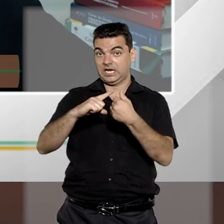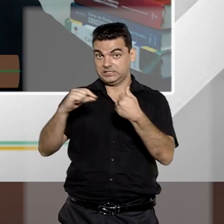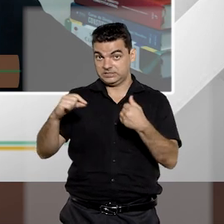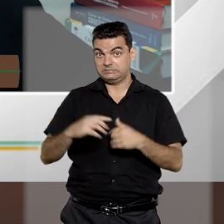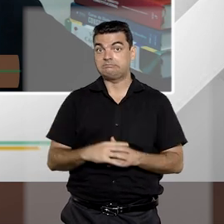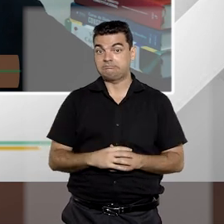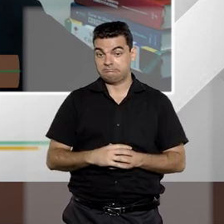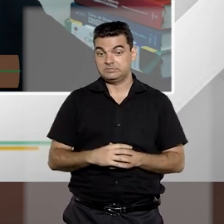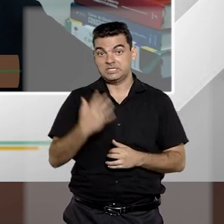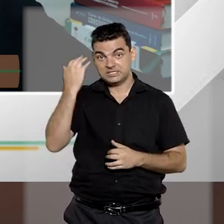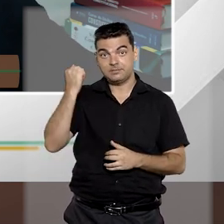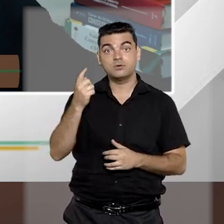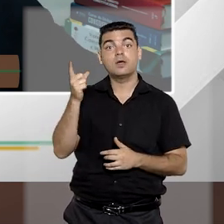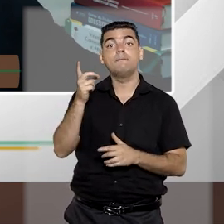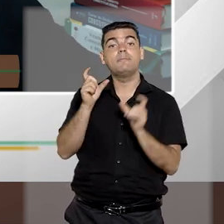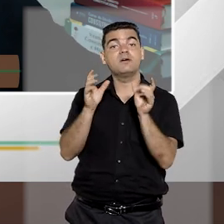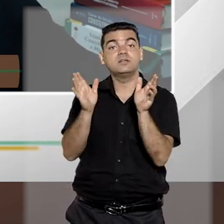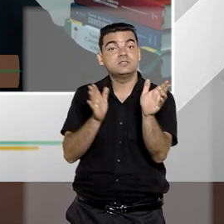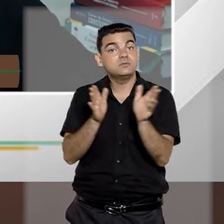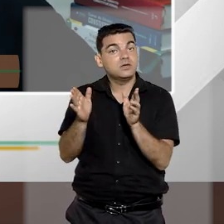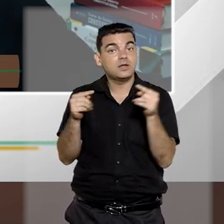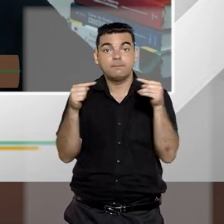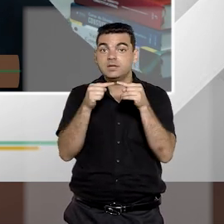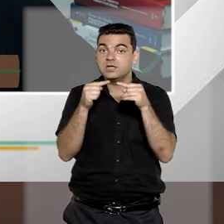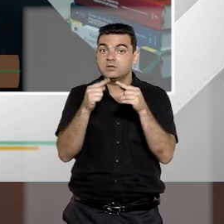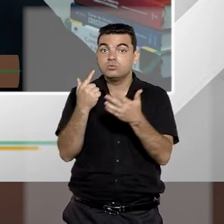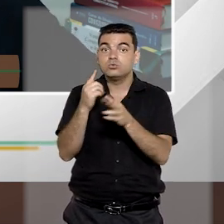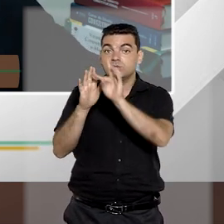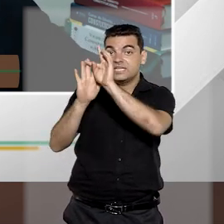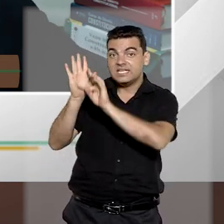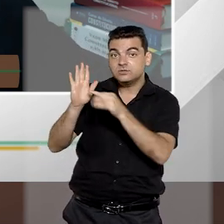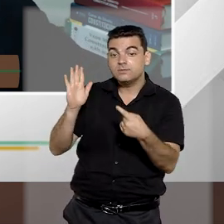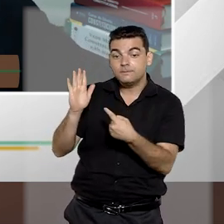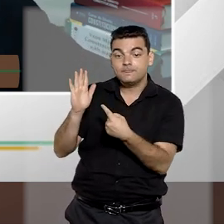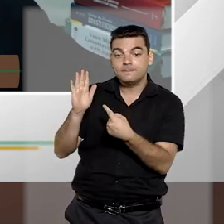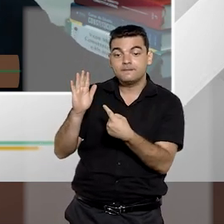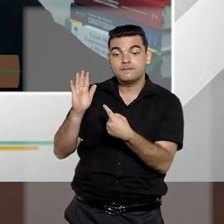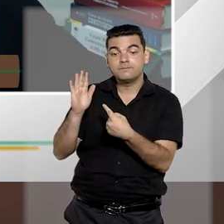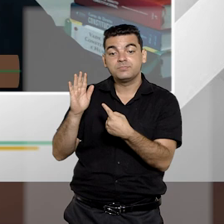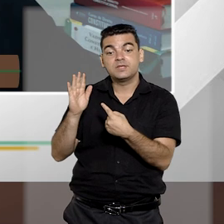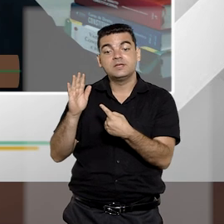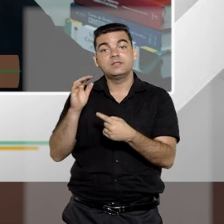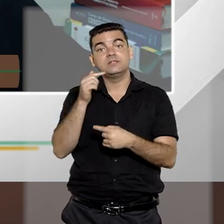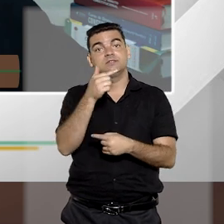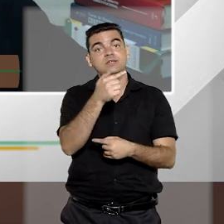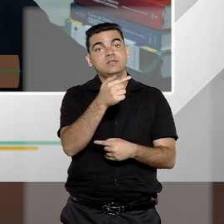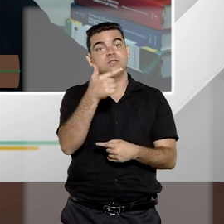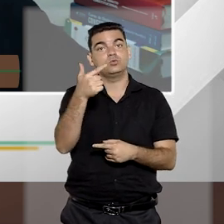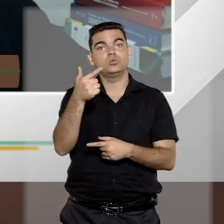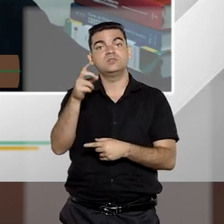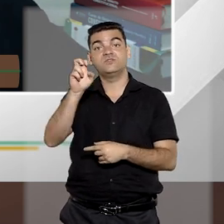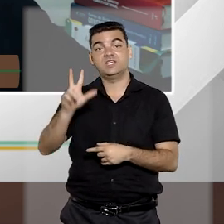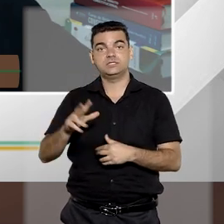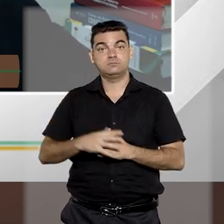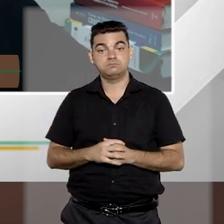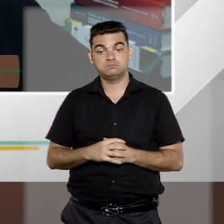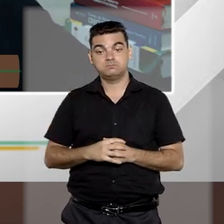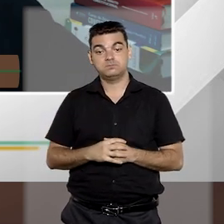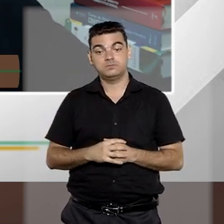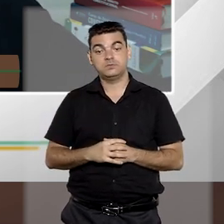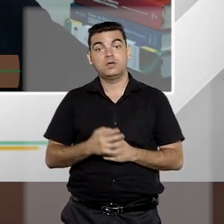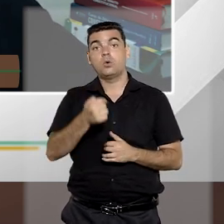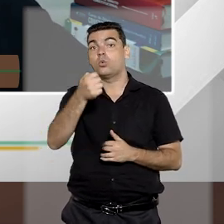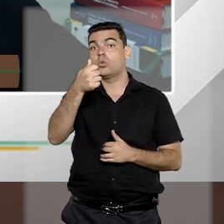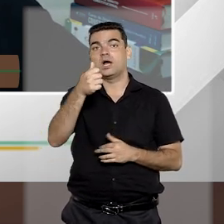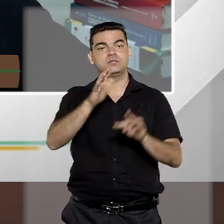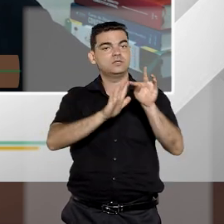Sabe quantas vezes a palavra acessibilidade aparece no texto da LBI? 72 vezes. Quase que o